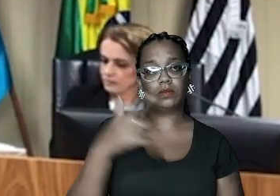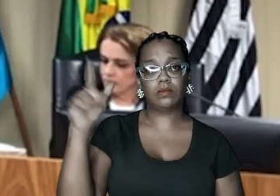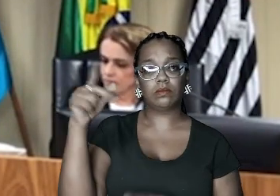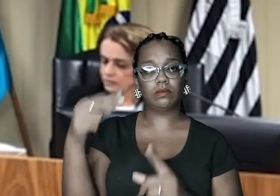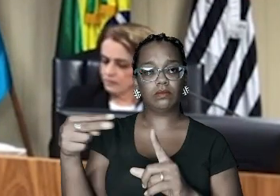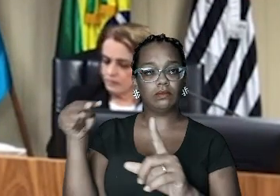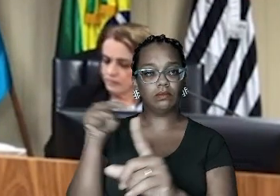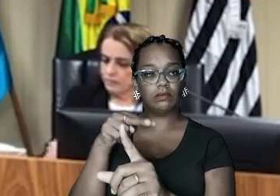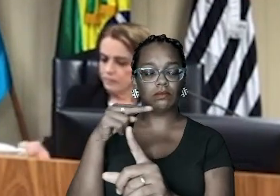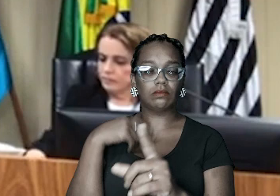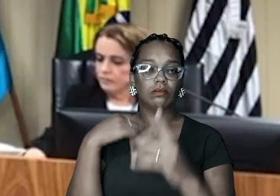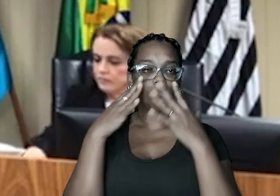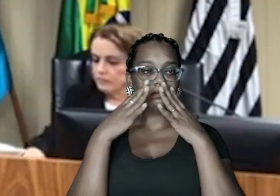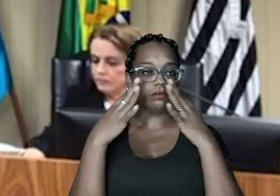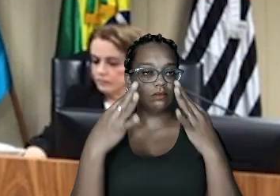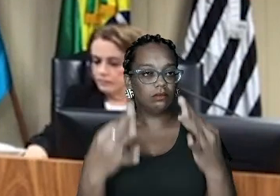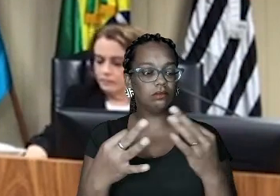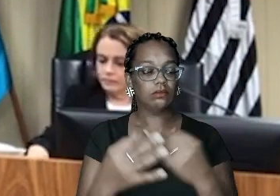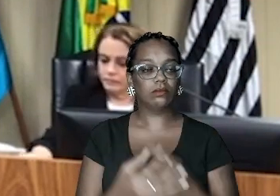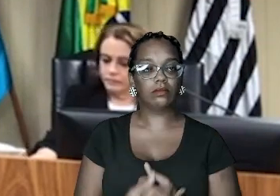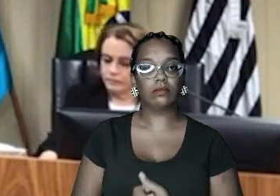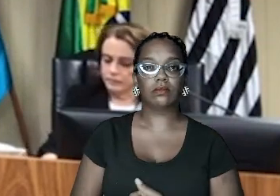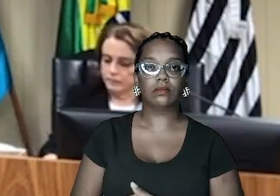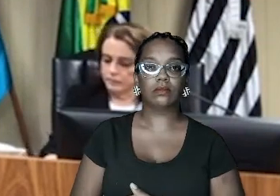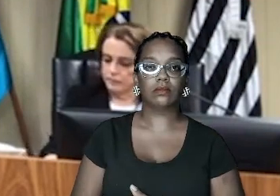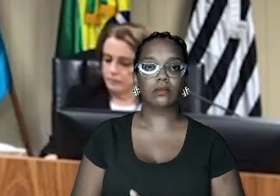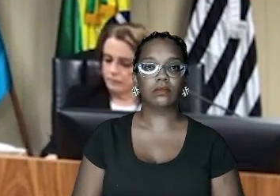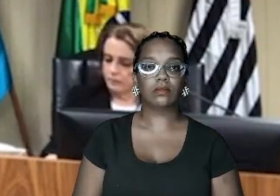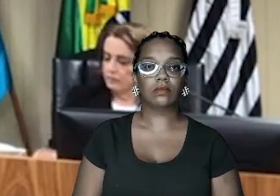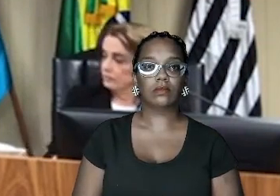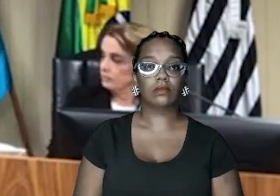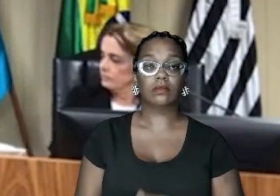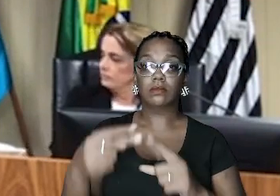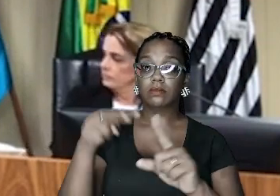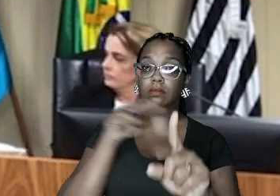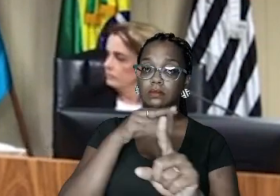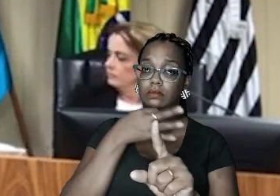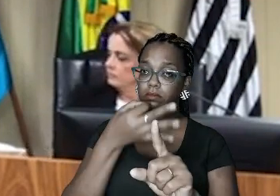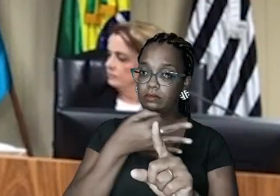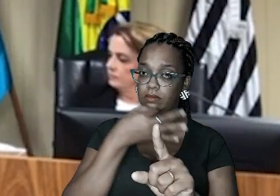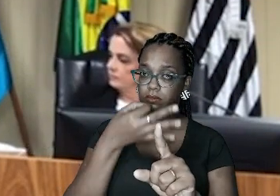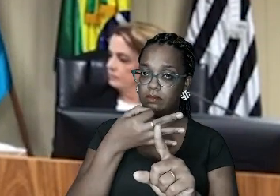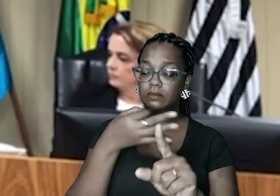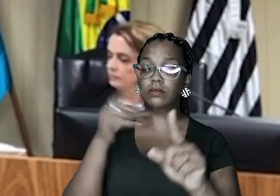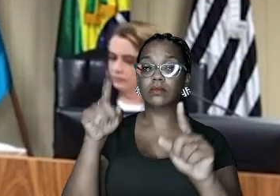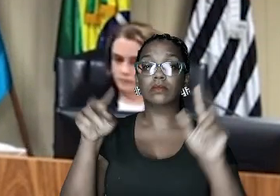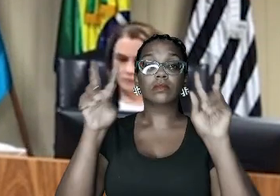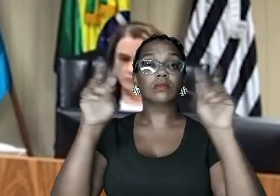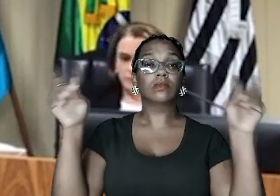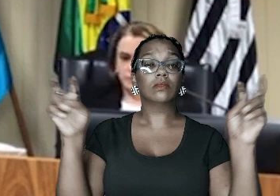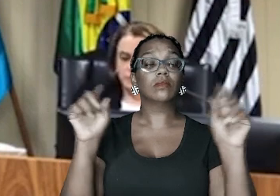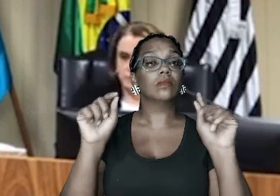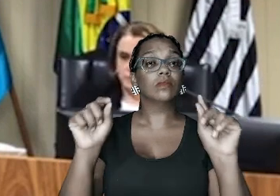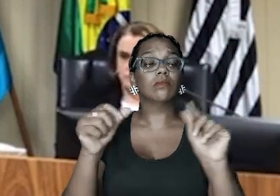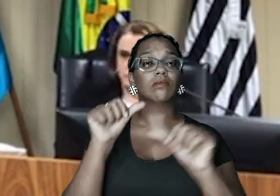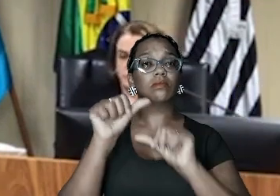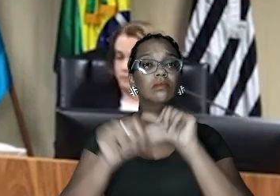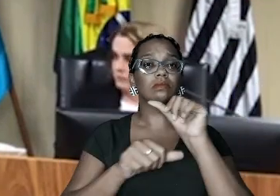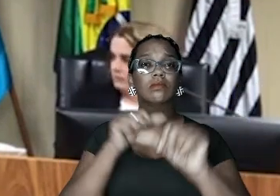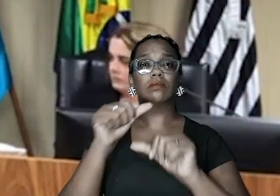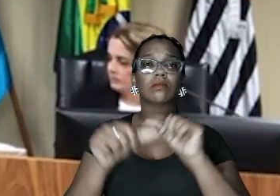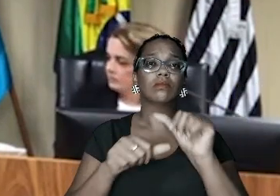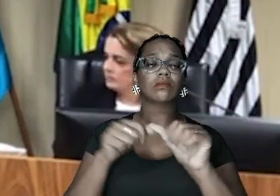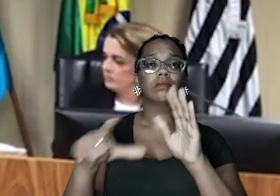eu chamaria a atenção e aqui já do ponto de vista crítico diz respeito à modificação empreendida pela